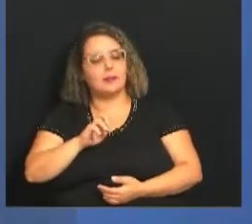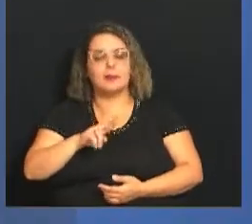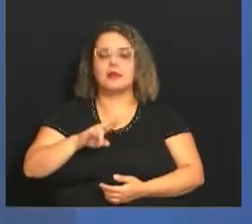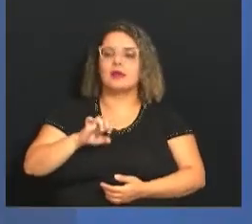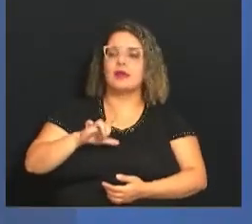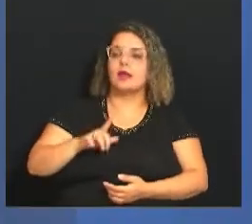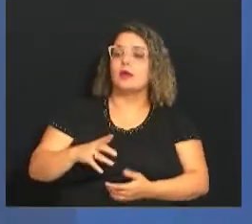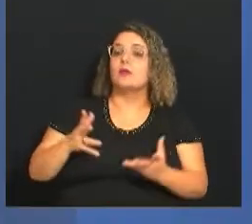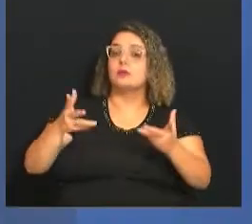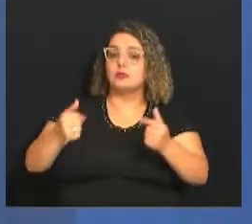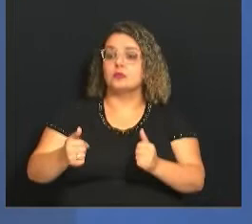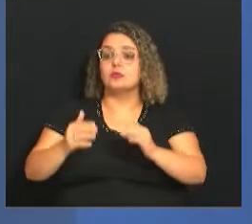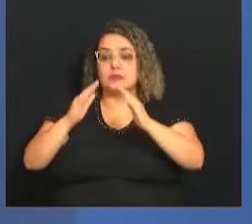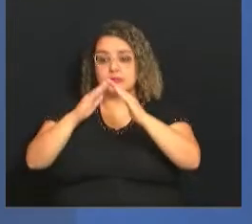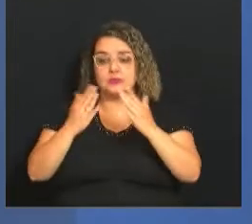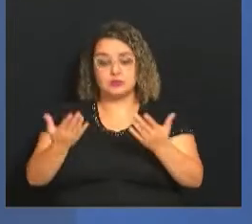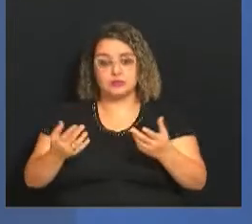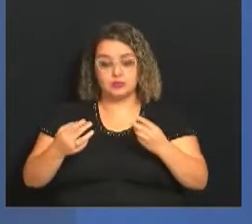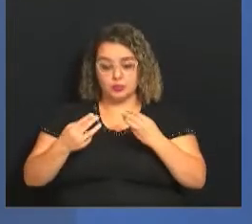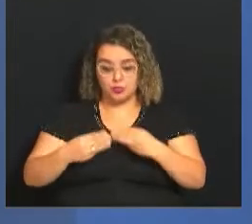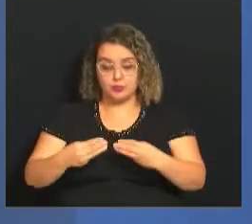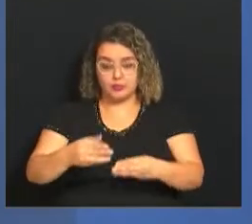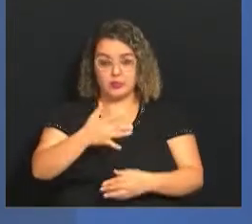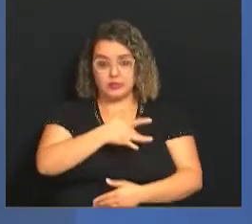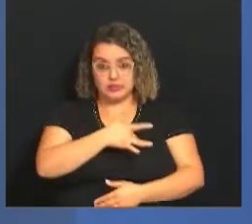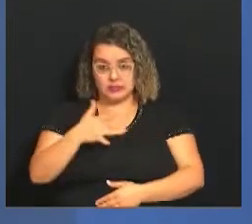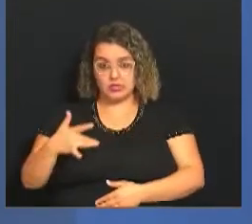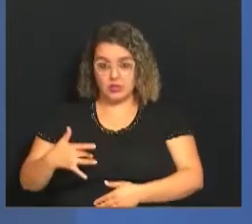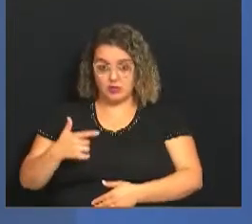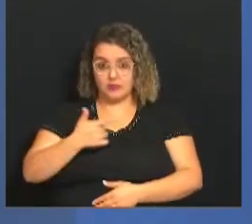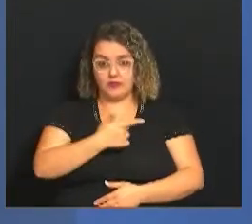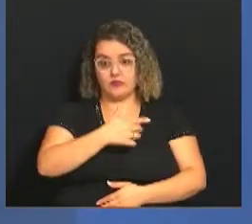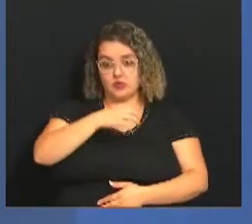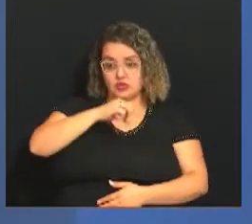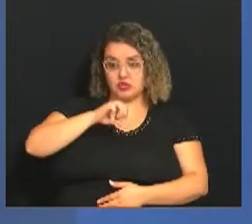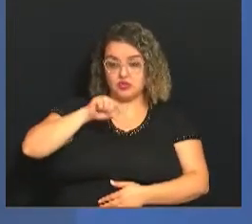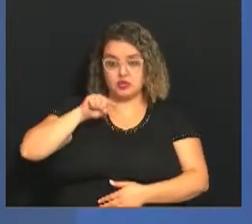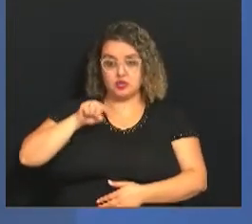De acordo com o Ministério da Saúde, são